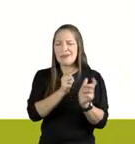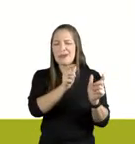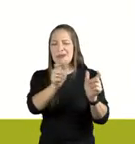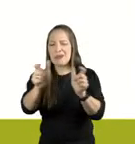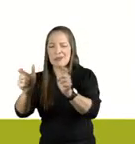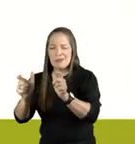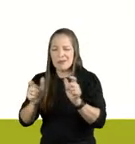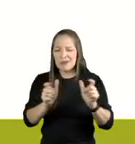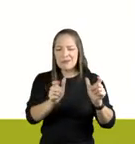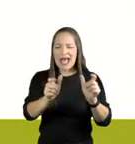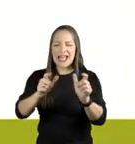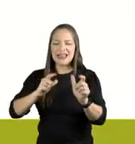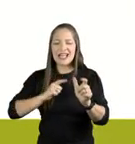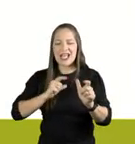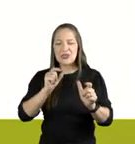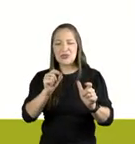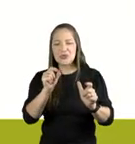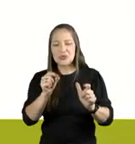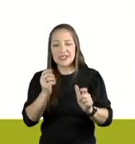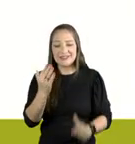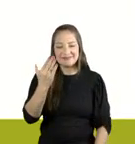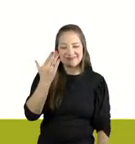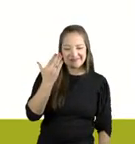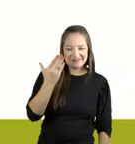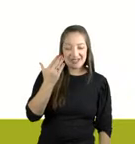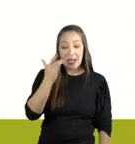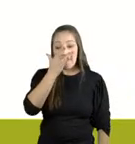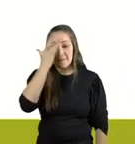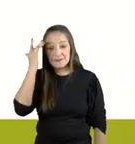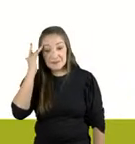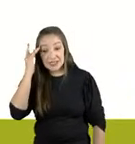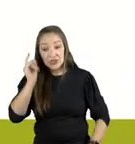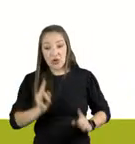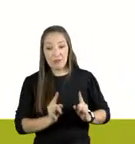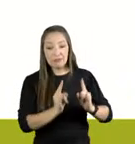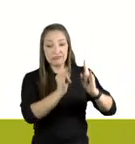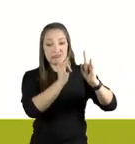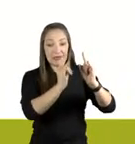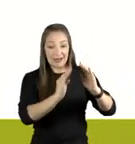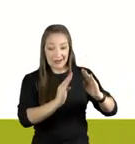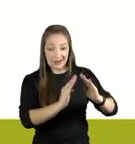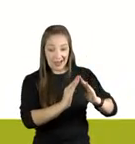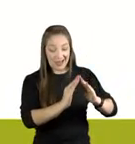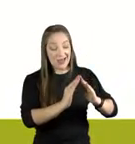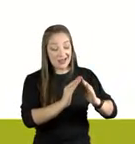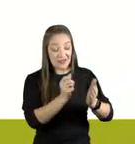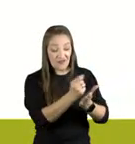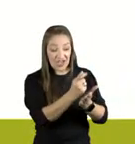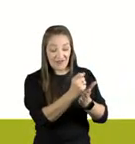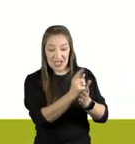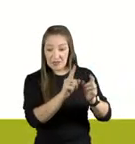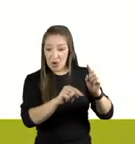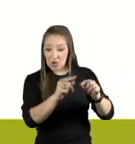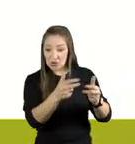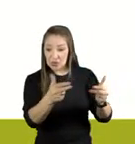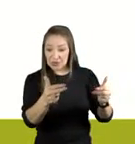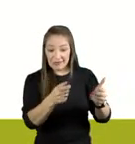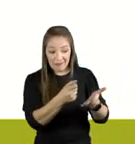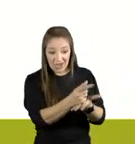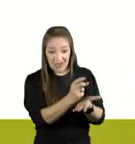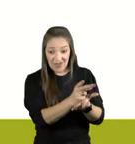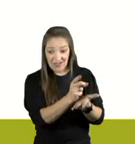isso geralmente as pessoas que vendem apartamento, vendem produtos, eles falam para a gente,